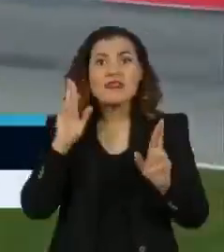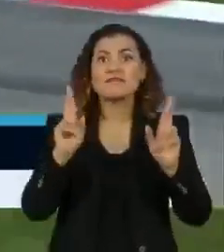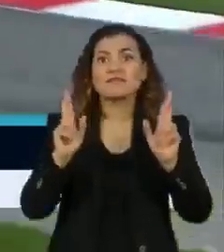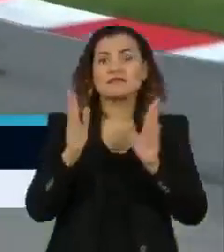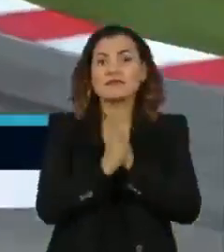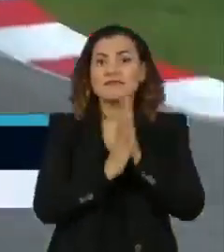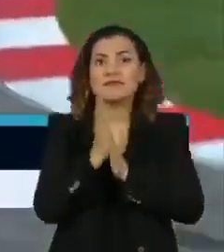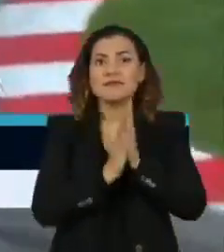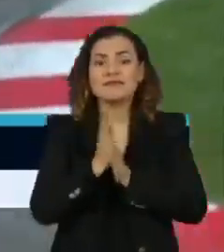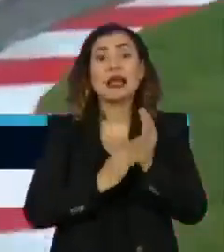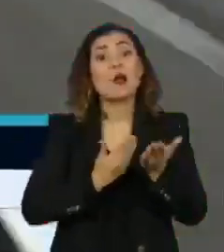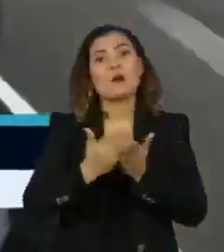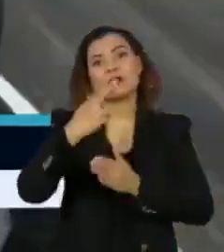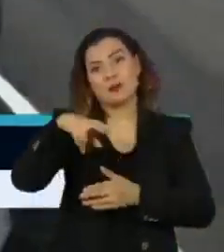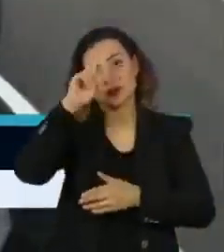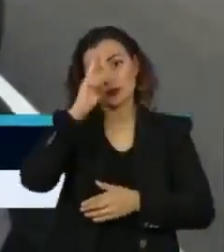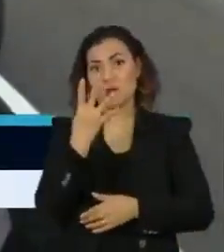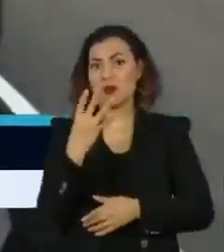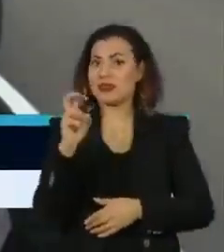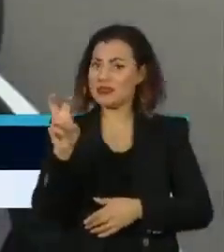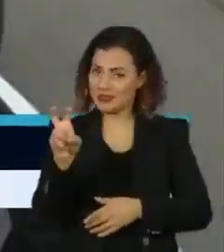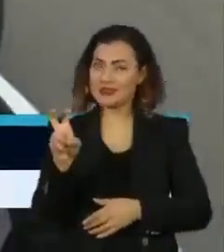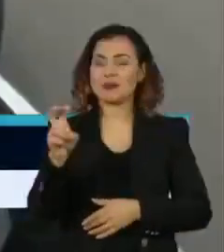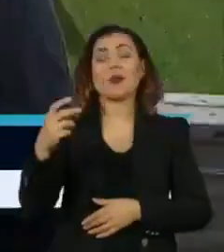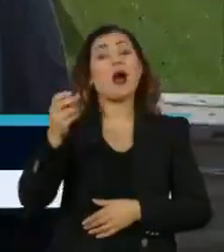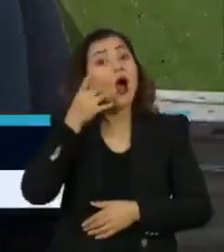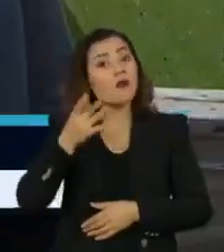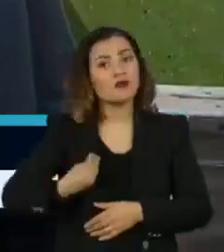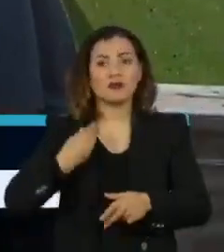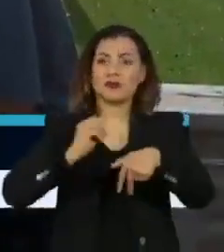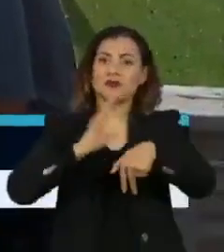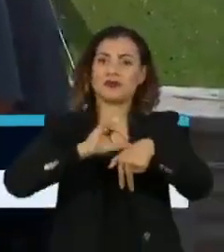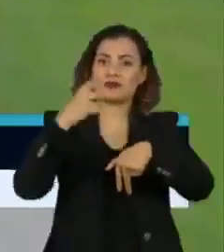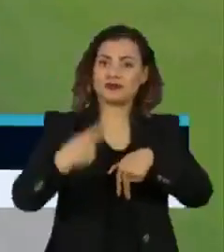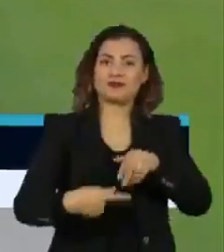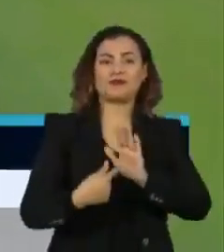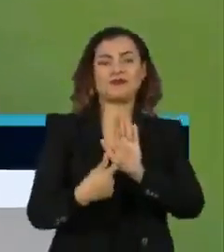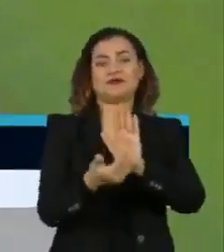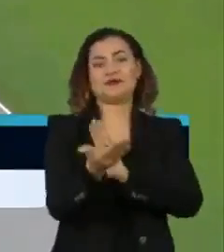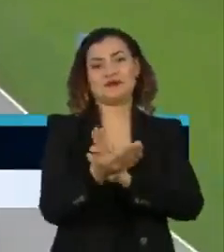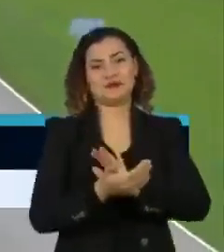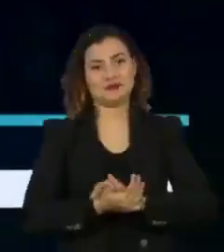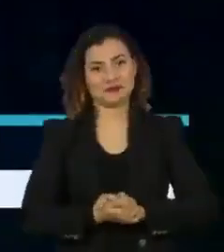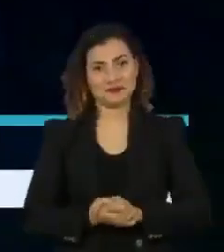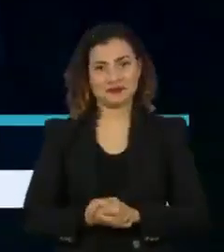emocionante amanhã, a partir do 12:45, ao vivo, aqui na TV Cultura.